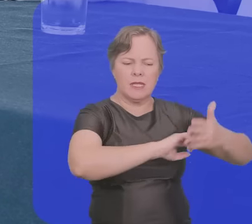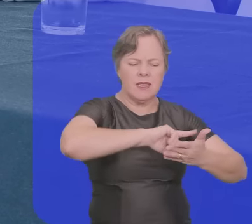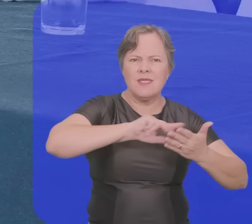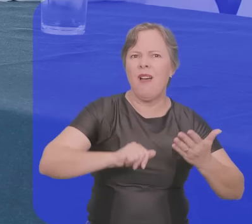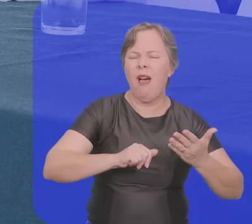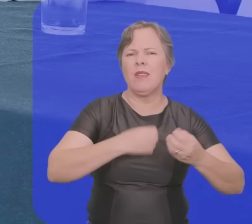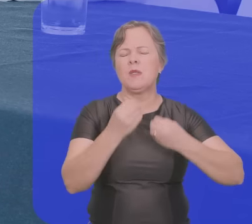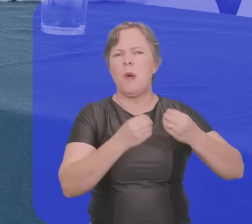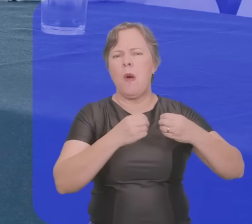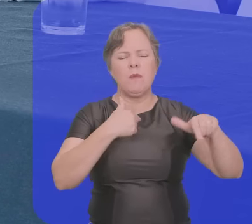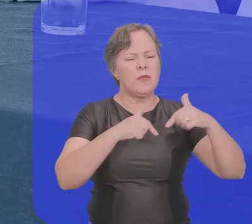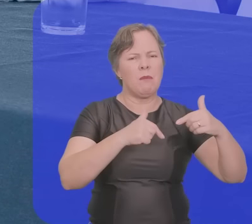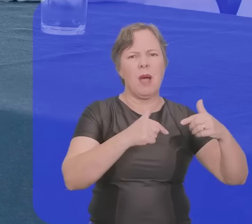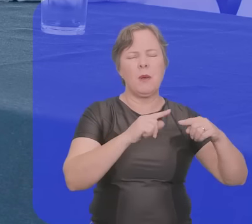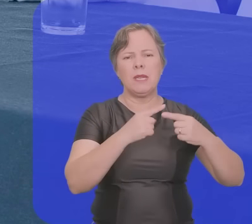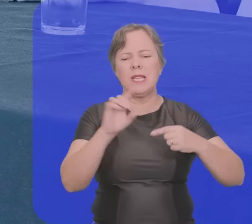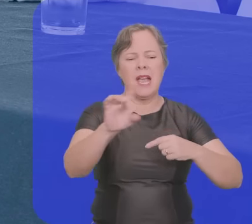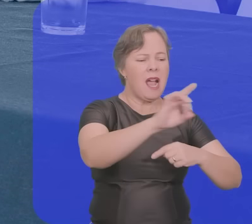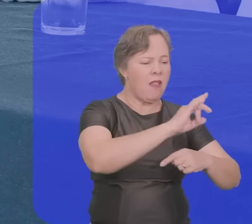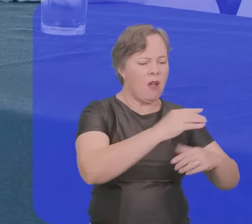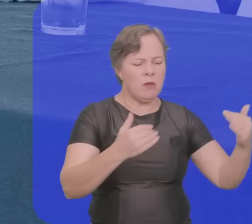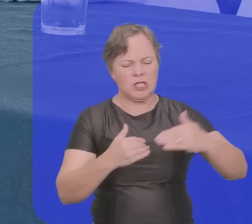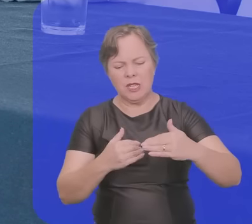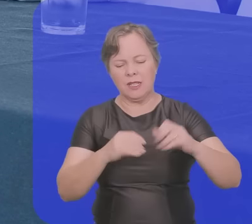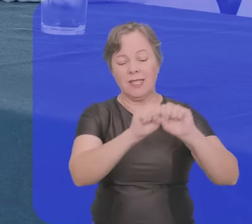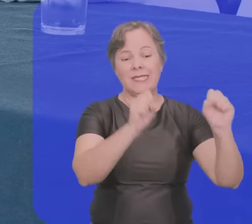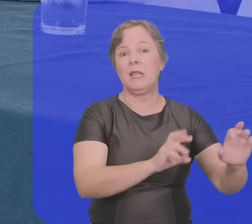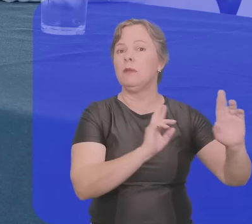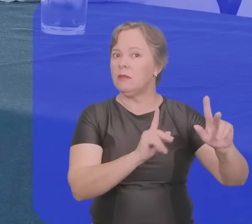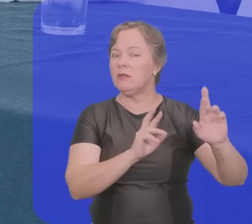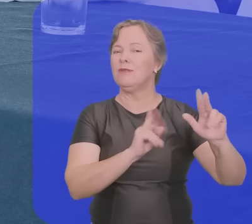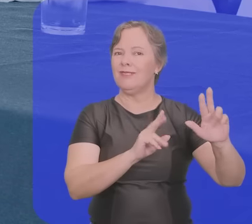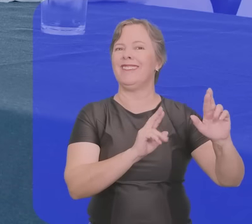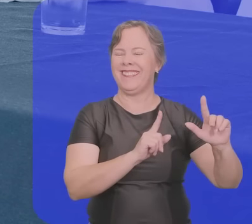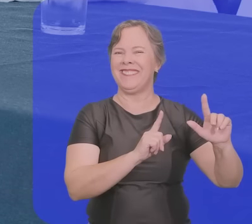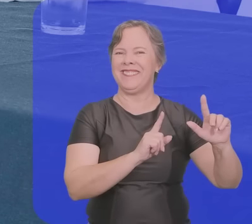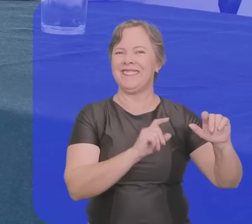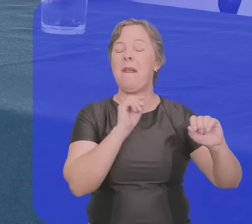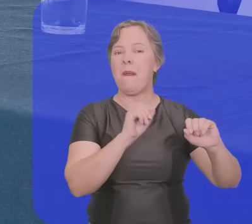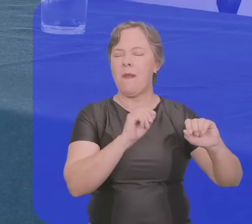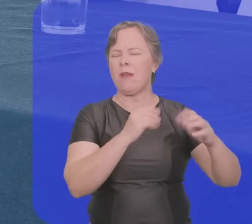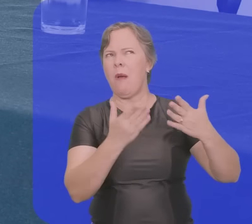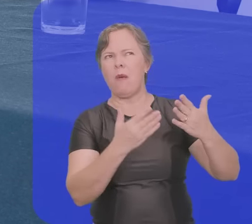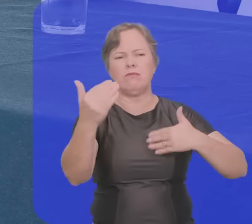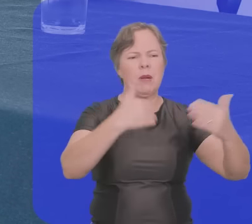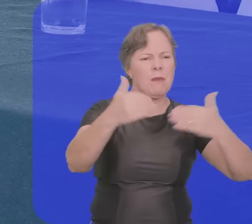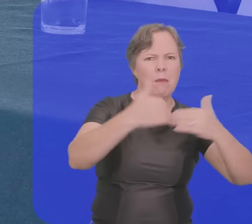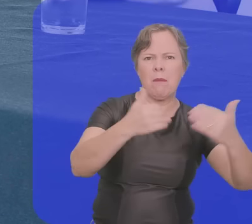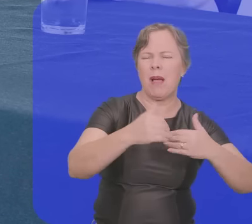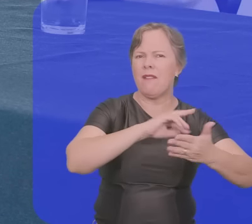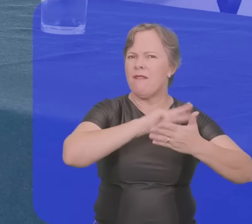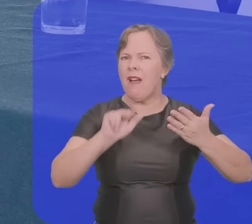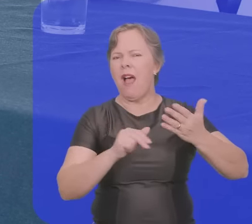essa dinâmica porque o Power BI ele ajudou muito a trazer à tona a questão da análise de dados, né? Como eu disse,